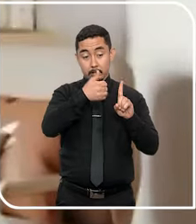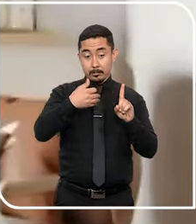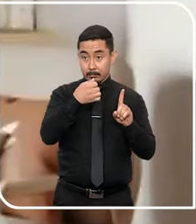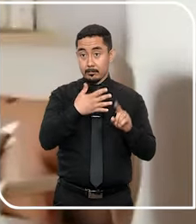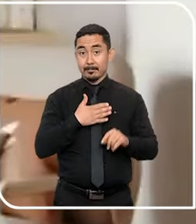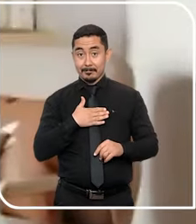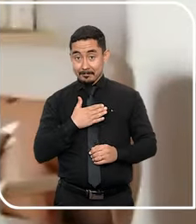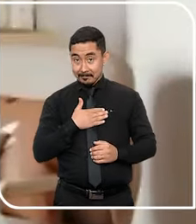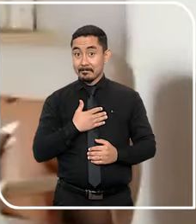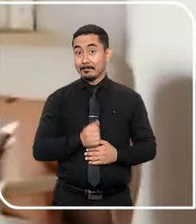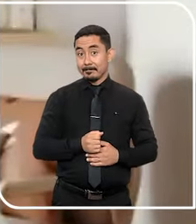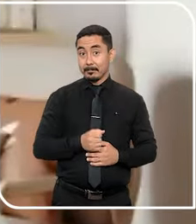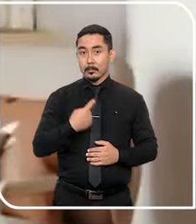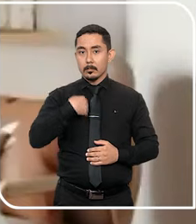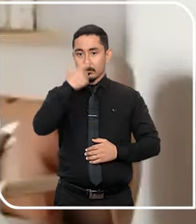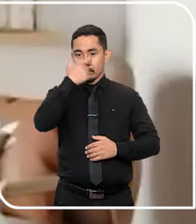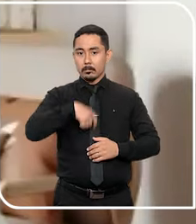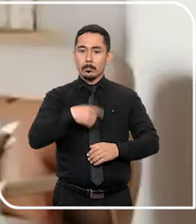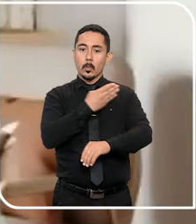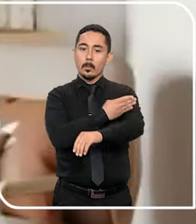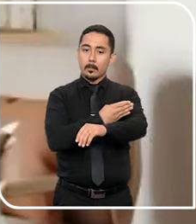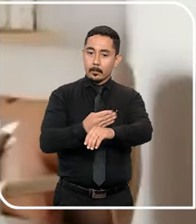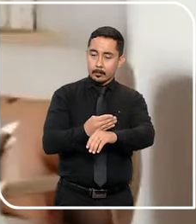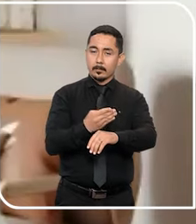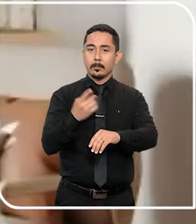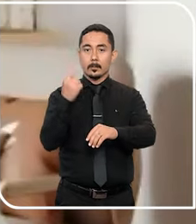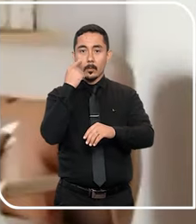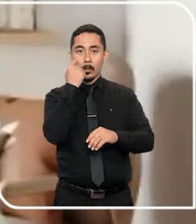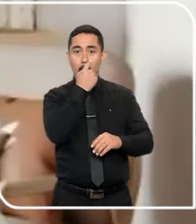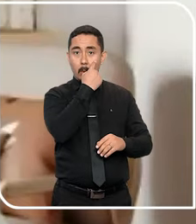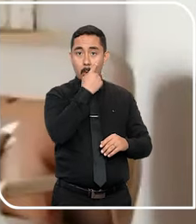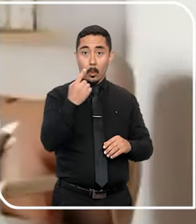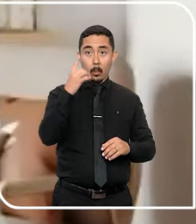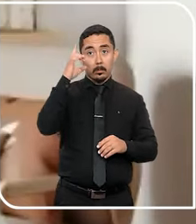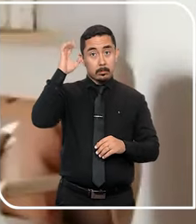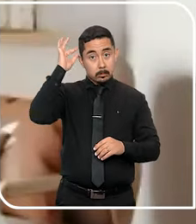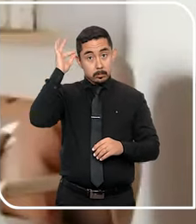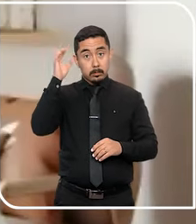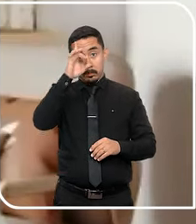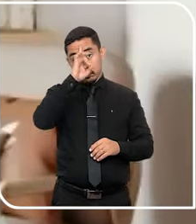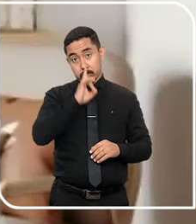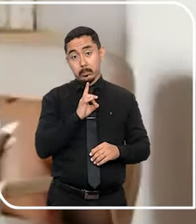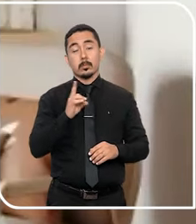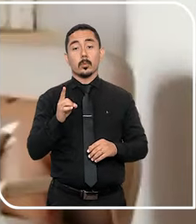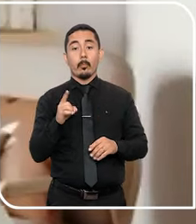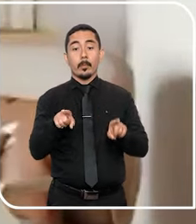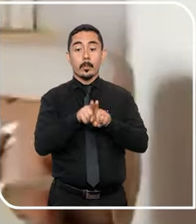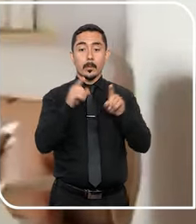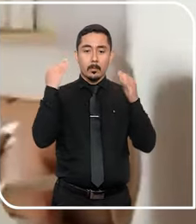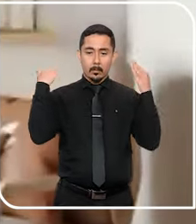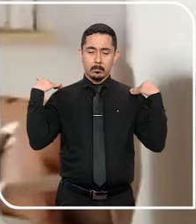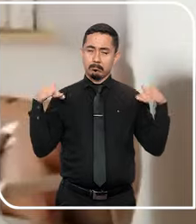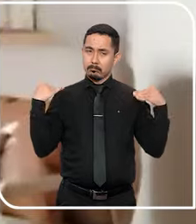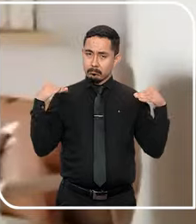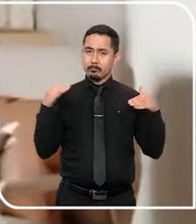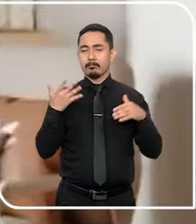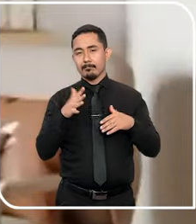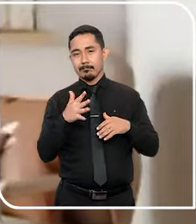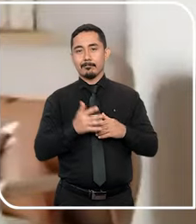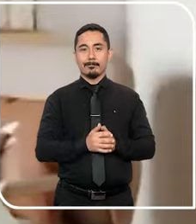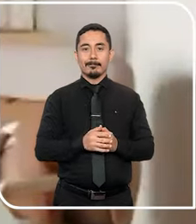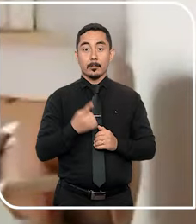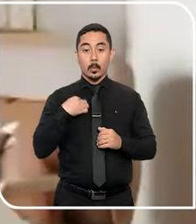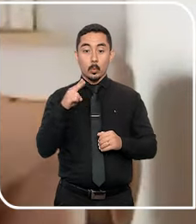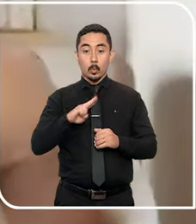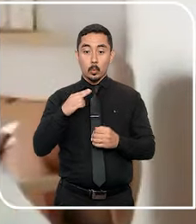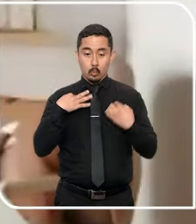minha autodescrição eu sou uma mulher branca olhos castanhos cabelo loiro na altura um pouquinho abaixo dos ombros